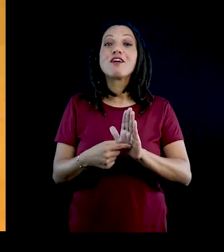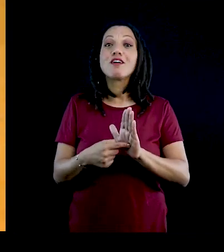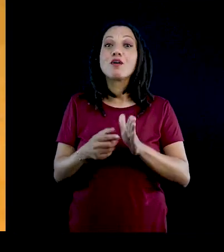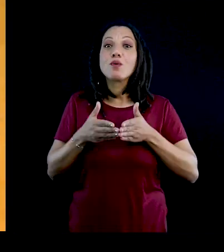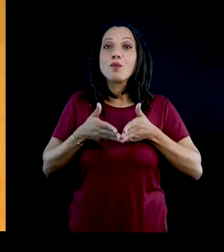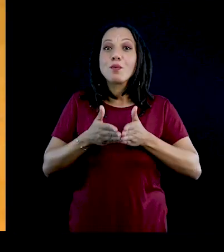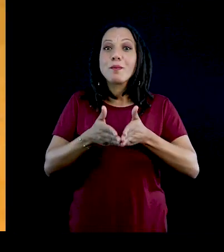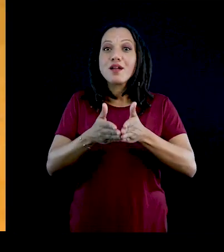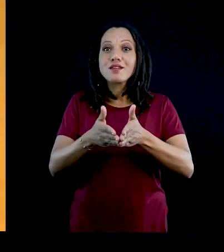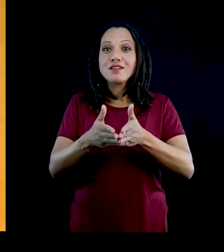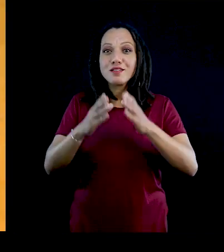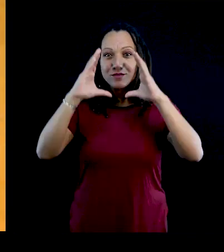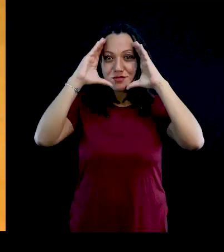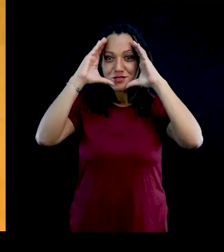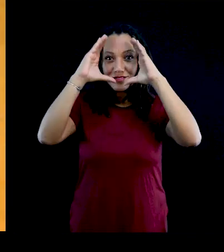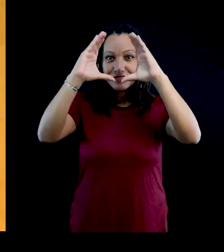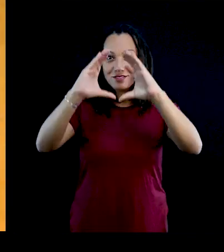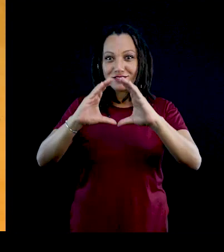que ele tem na cabeça.